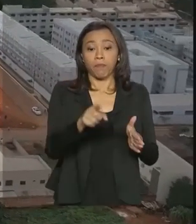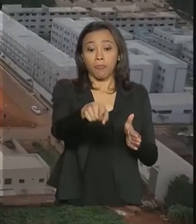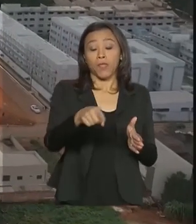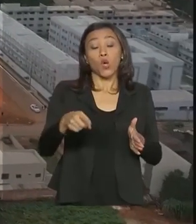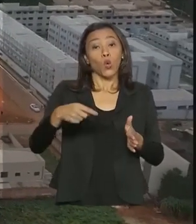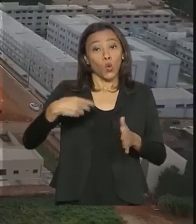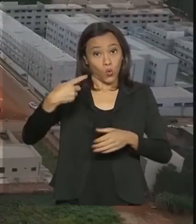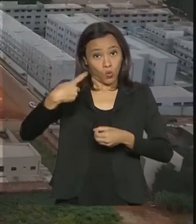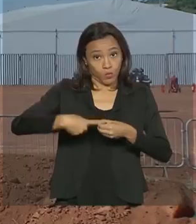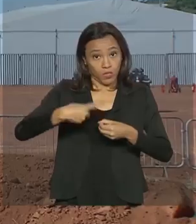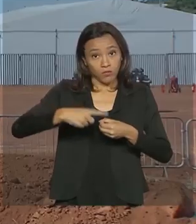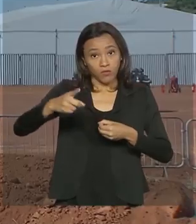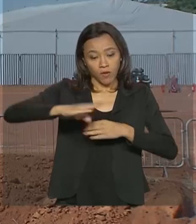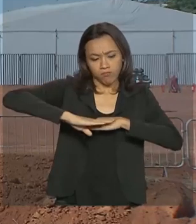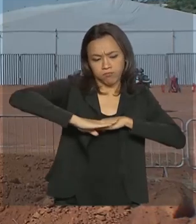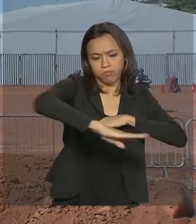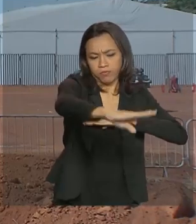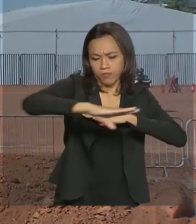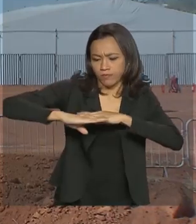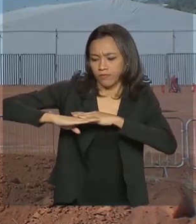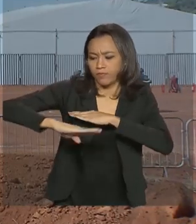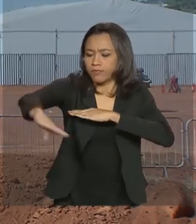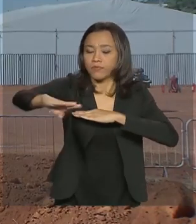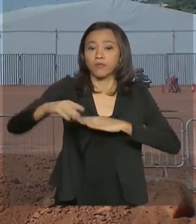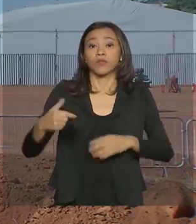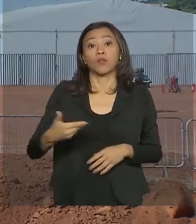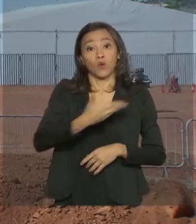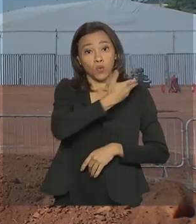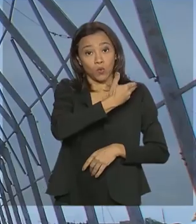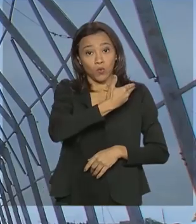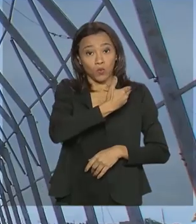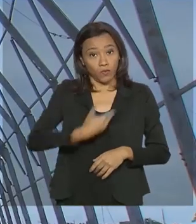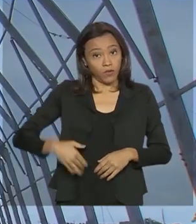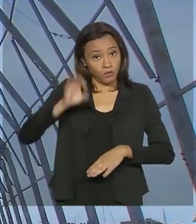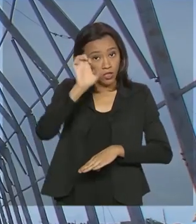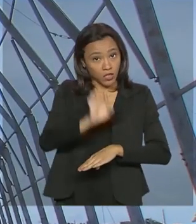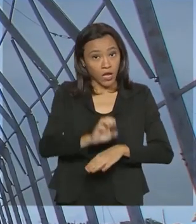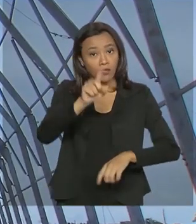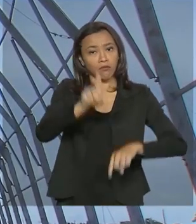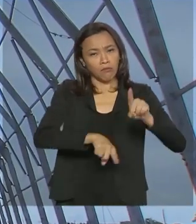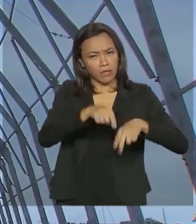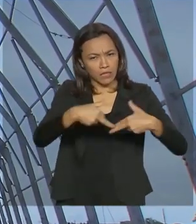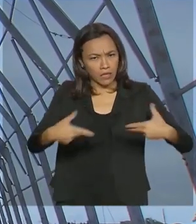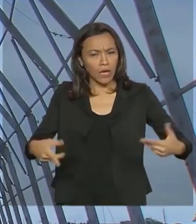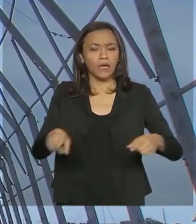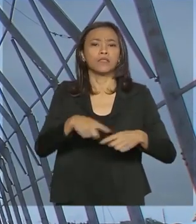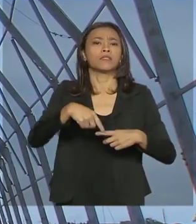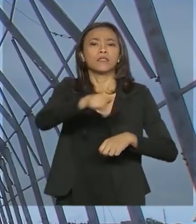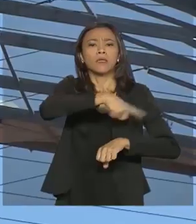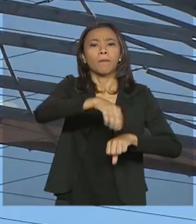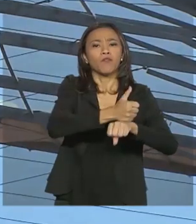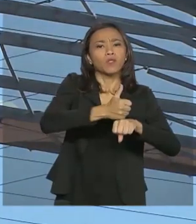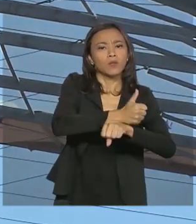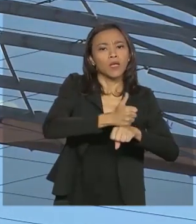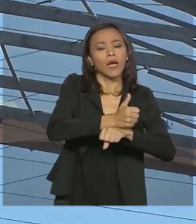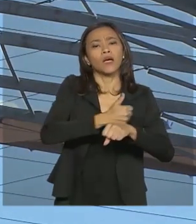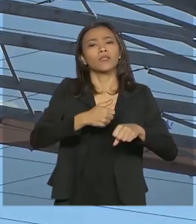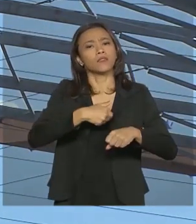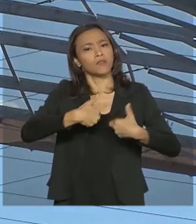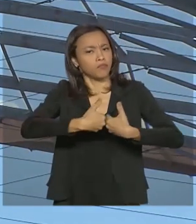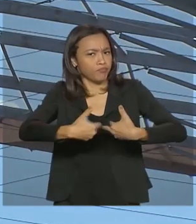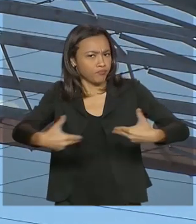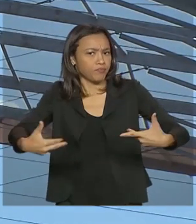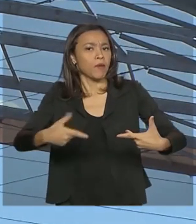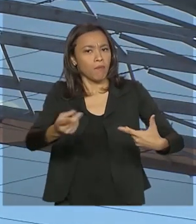terraplanagem da área e o estado vai providenciar recursos humanos, equipamentos e insumos necessários ao